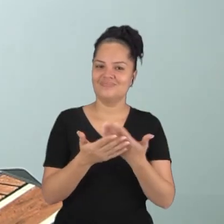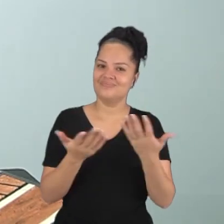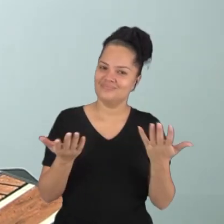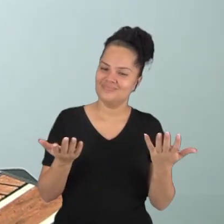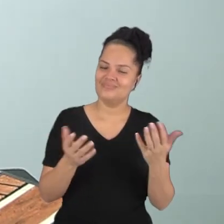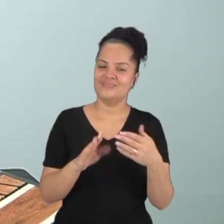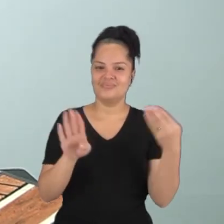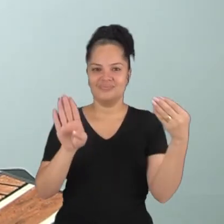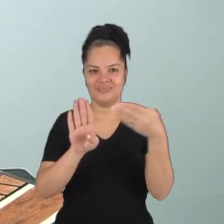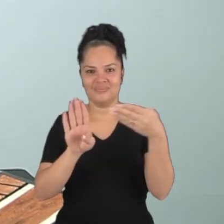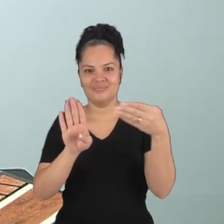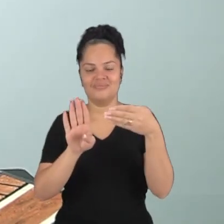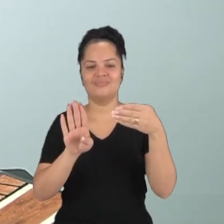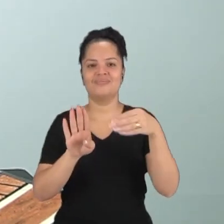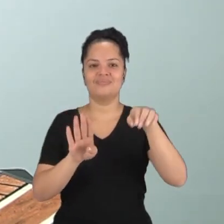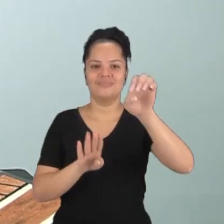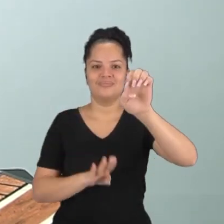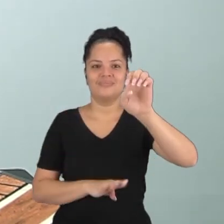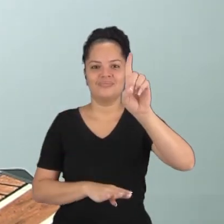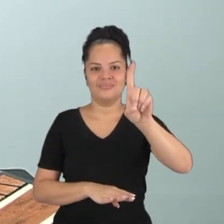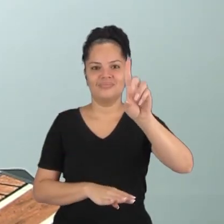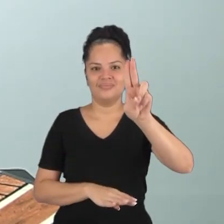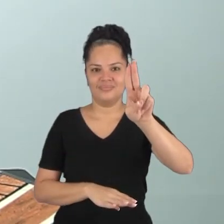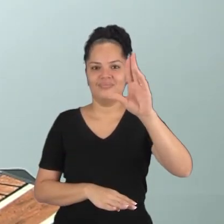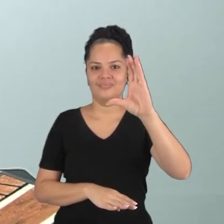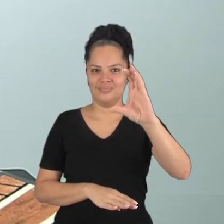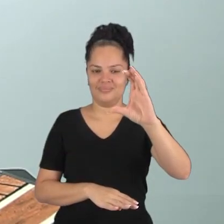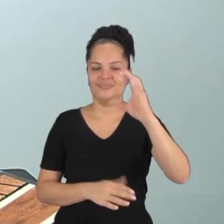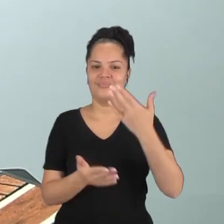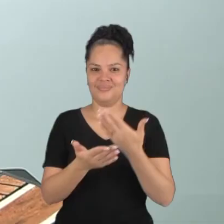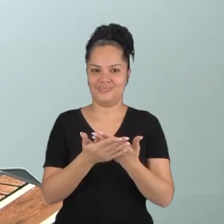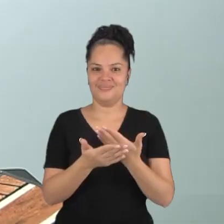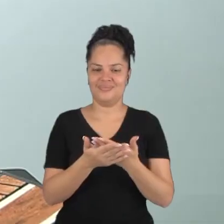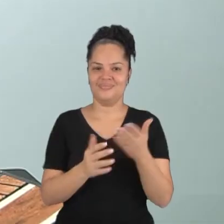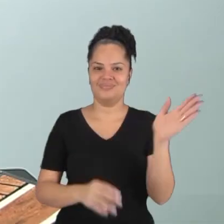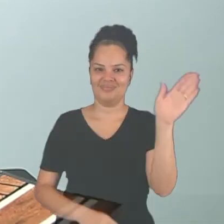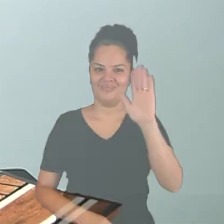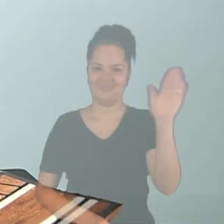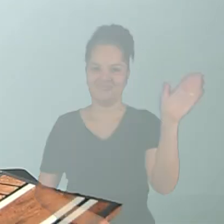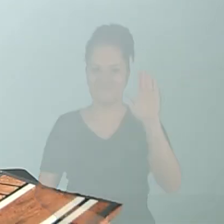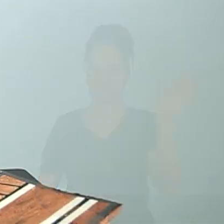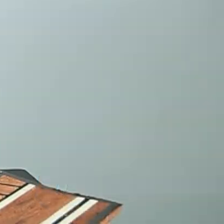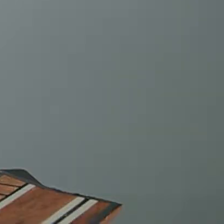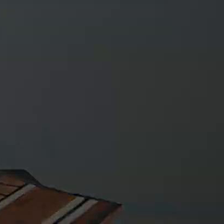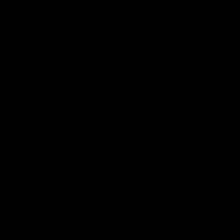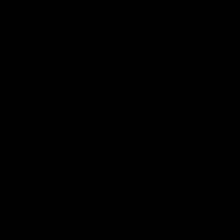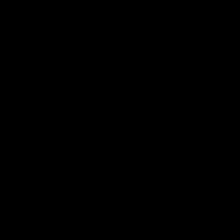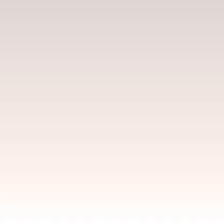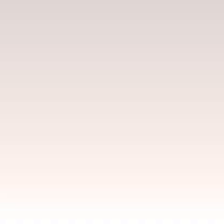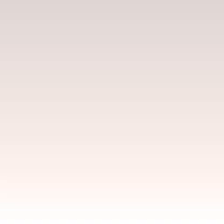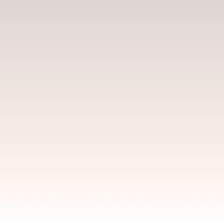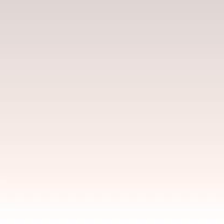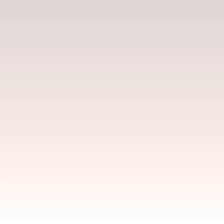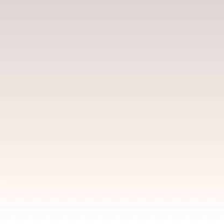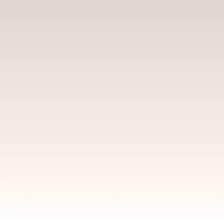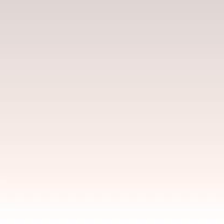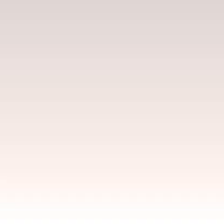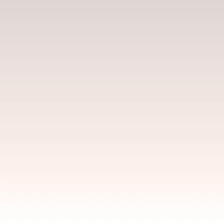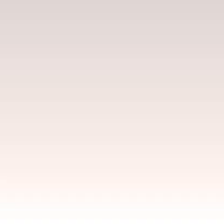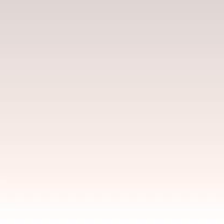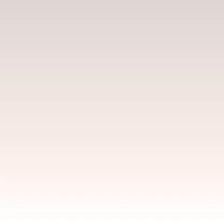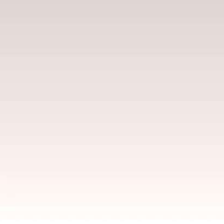para acessar essa aula e outras, acesse a plataforma Eduque. Tchau, tchau, crianças!